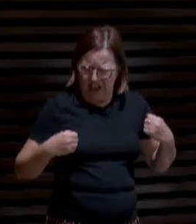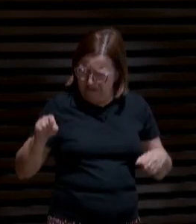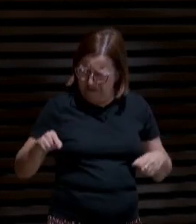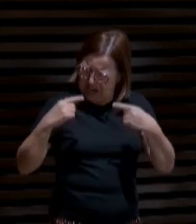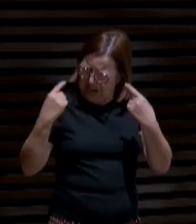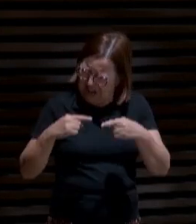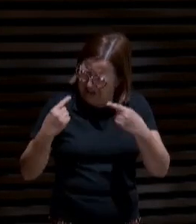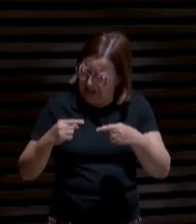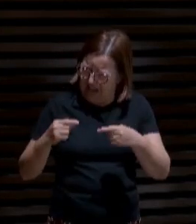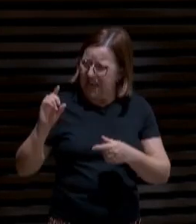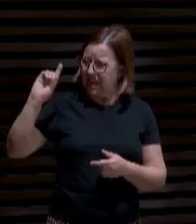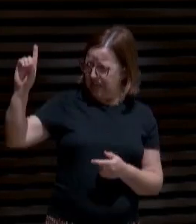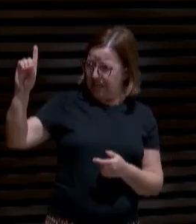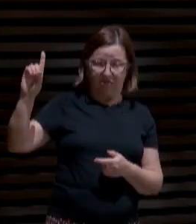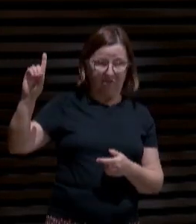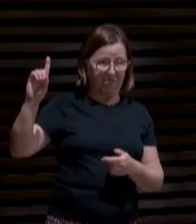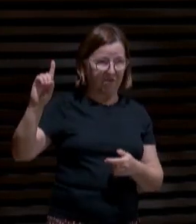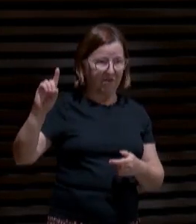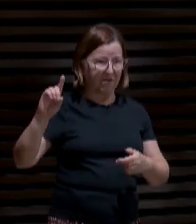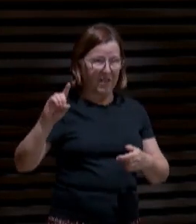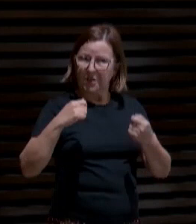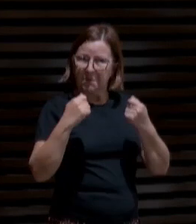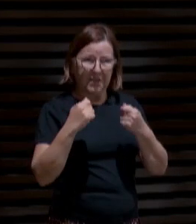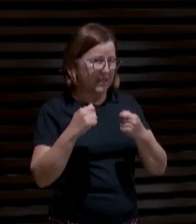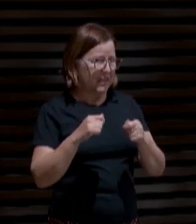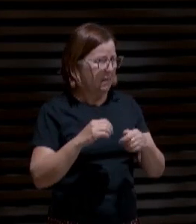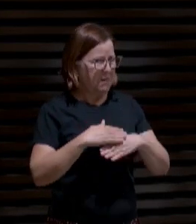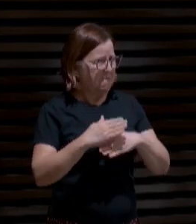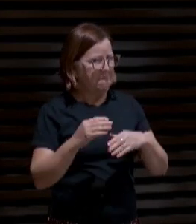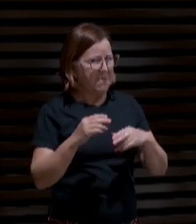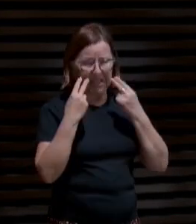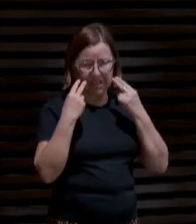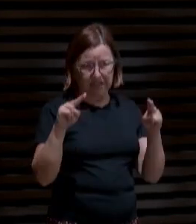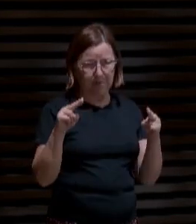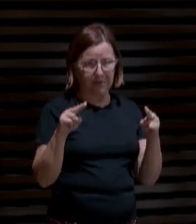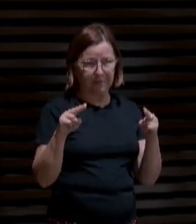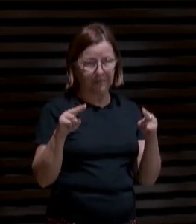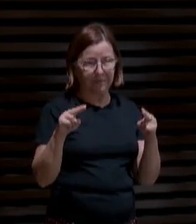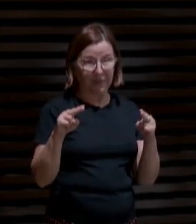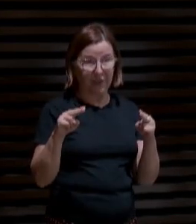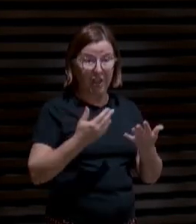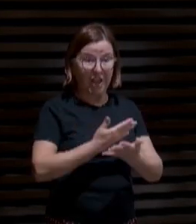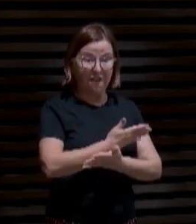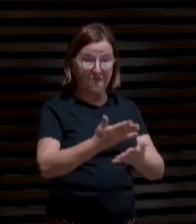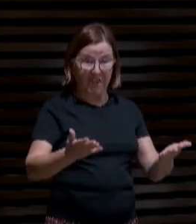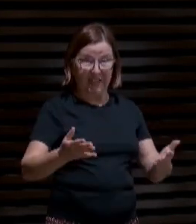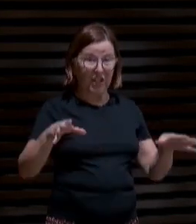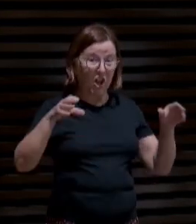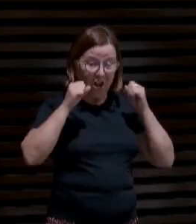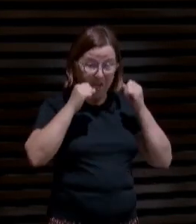Blasfemou! Que necessidade mais temos de testemunhas? Eis que ouvistes agora a